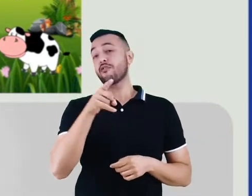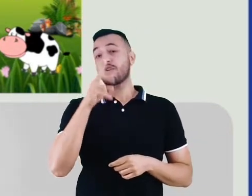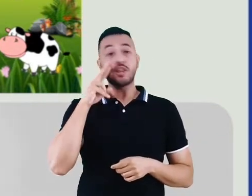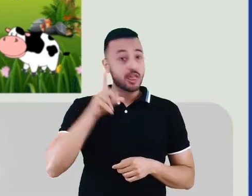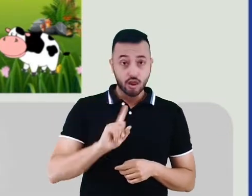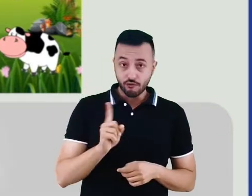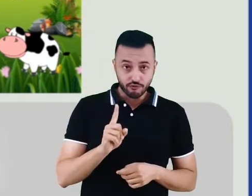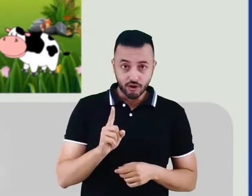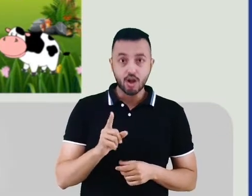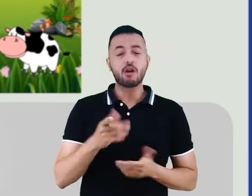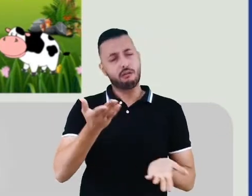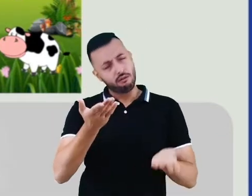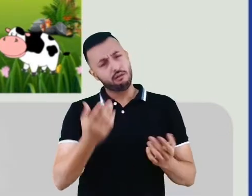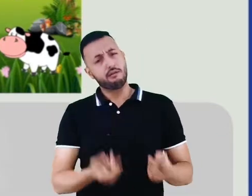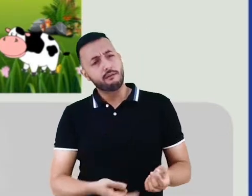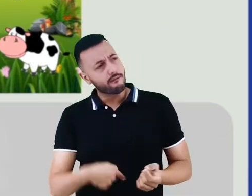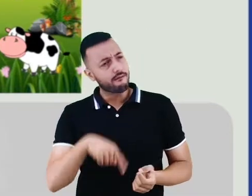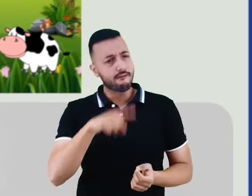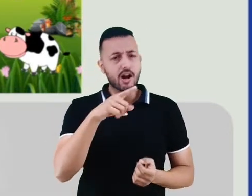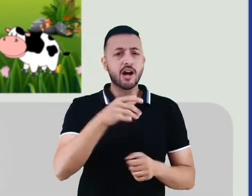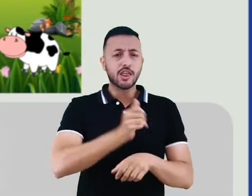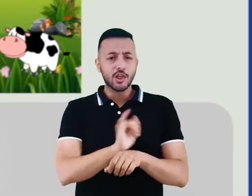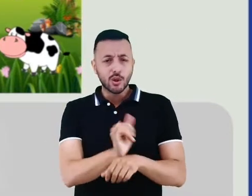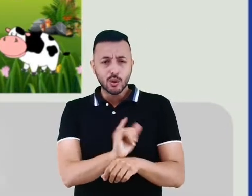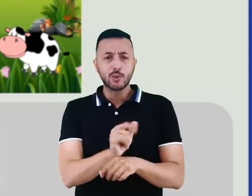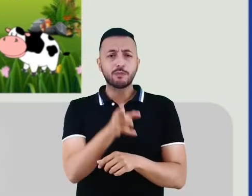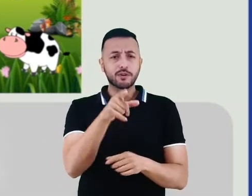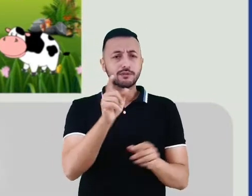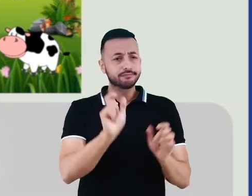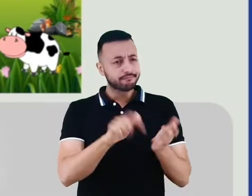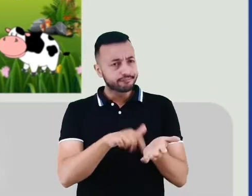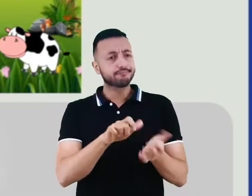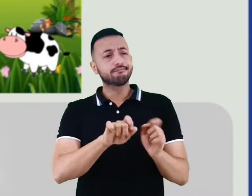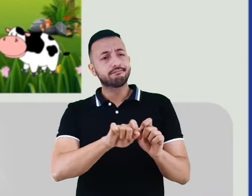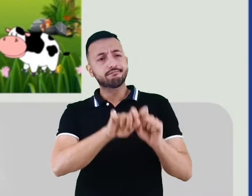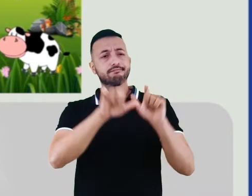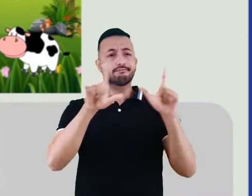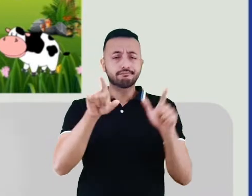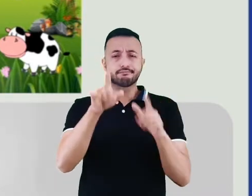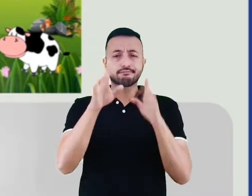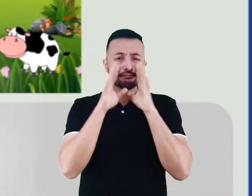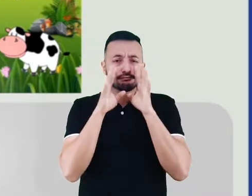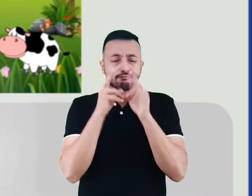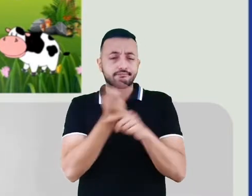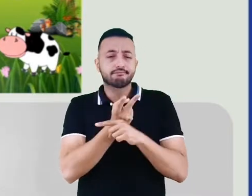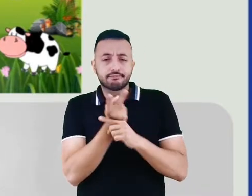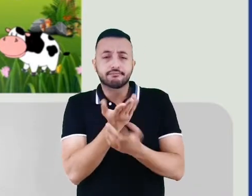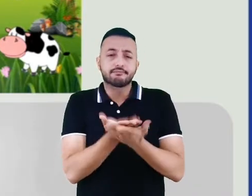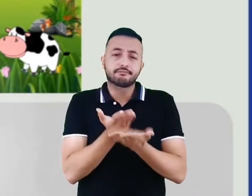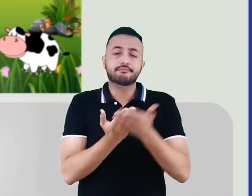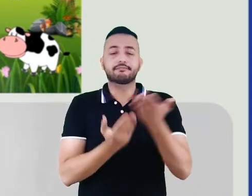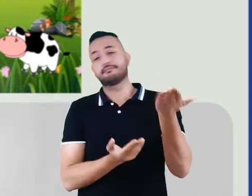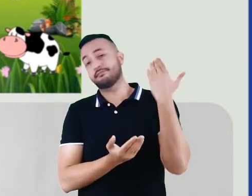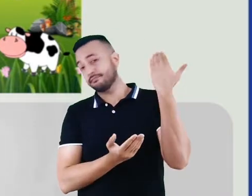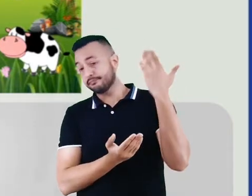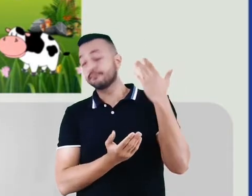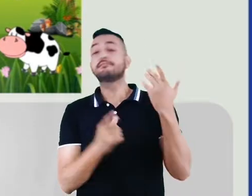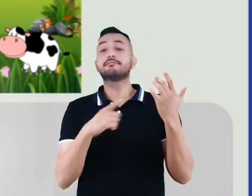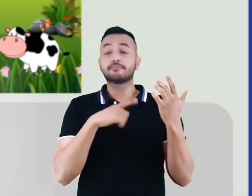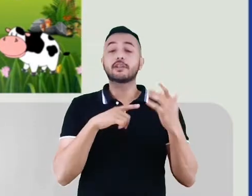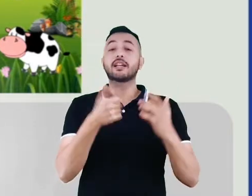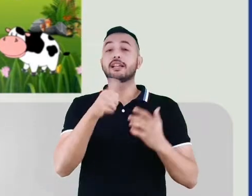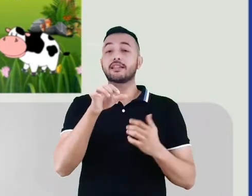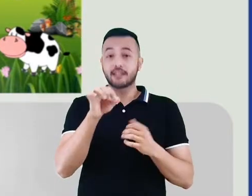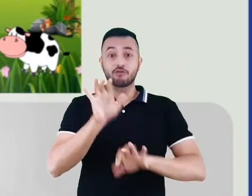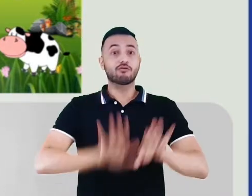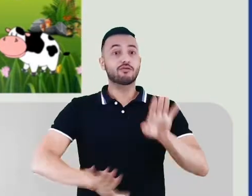aula, corre lá no YouTube e preste atenção e procura aí a aula anterior sobre esses 10 cuidados